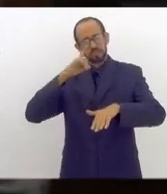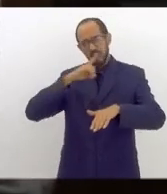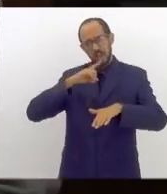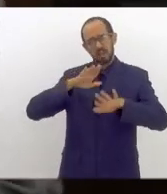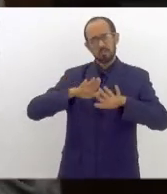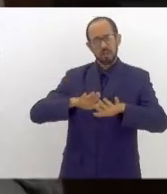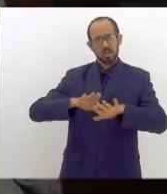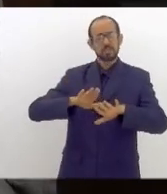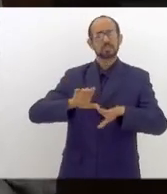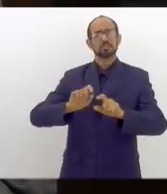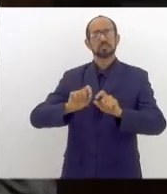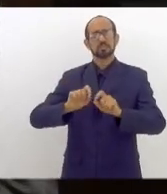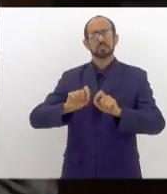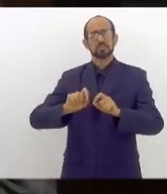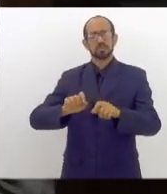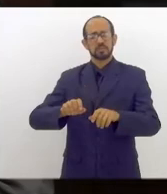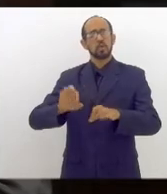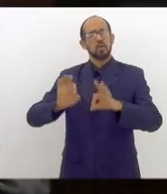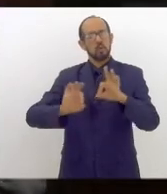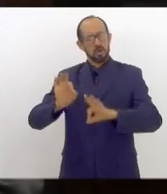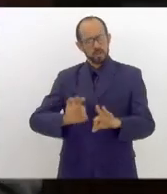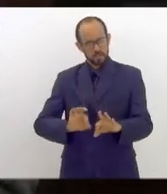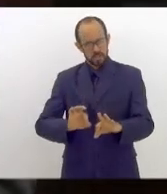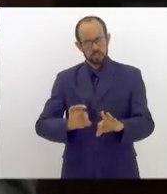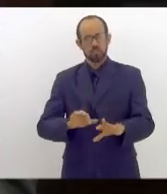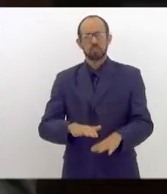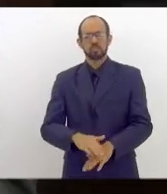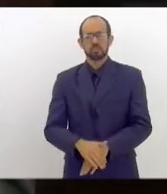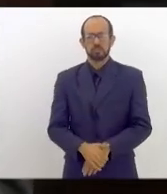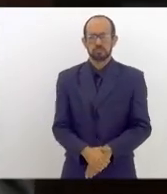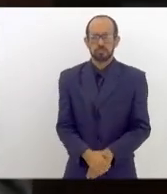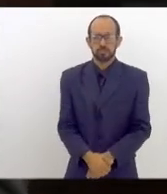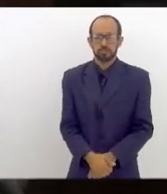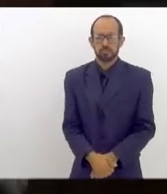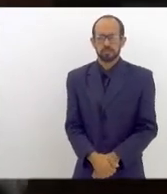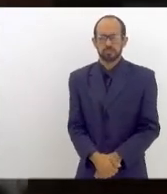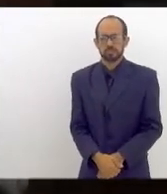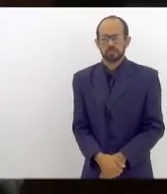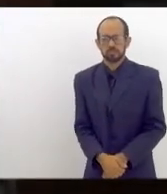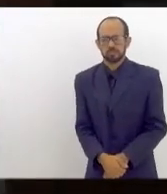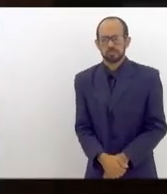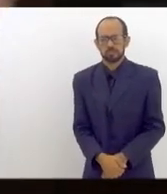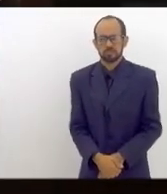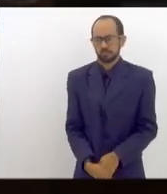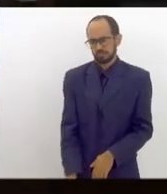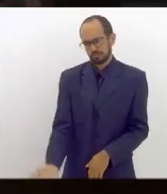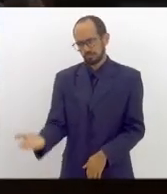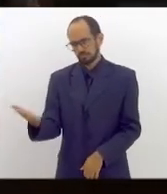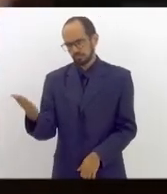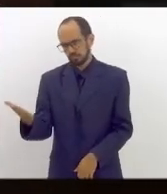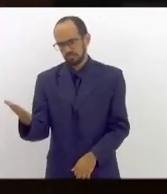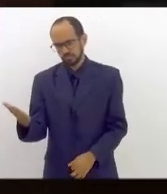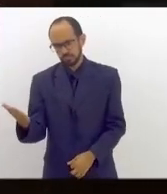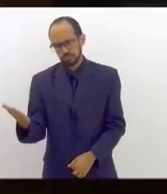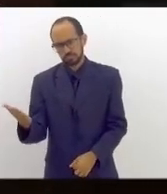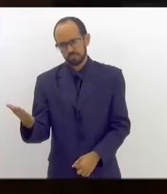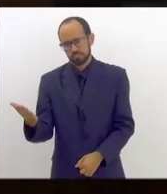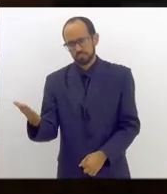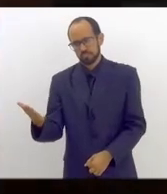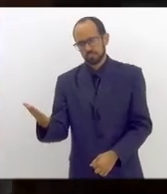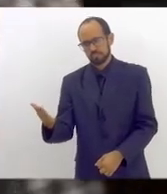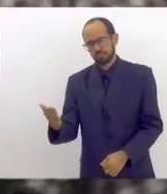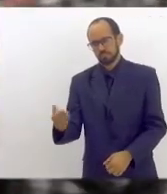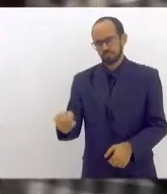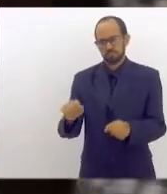efetivamente de uma forma mais organizada e vossa excelência deixo aqui minha